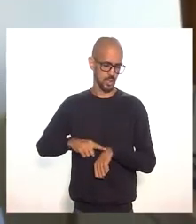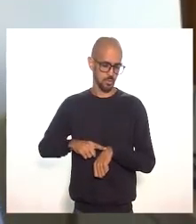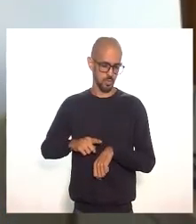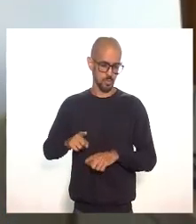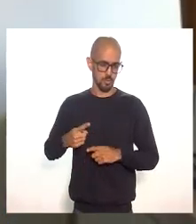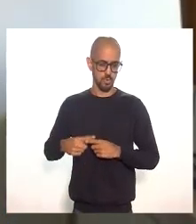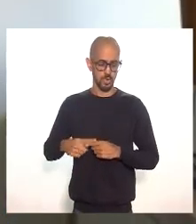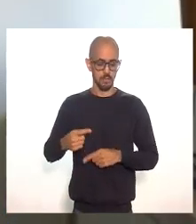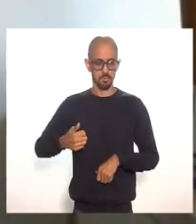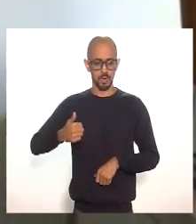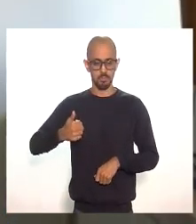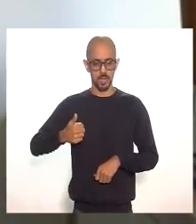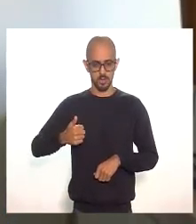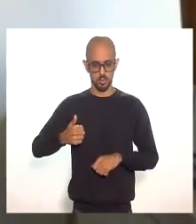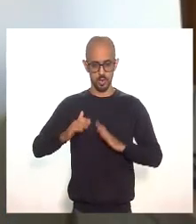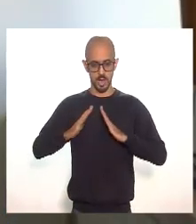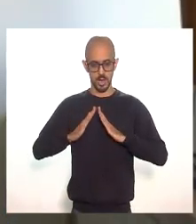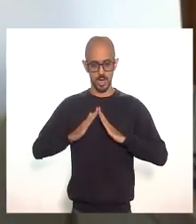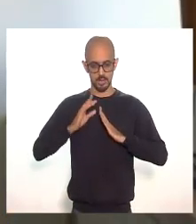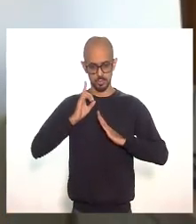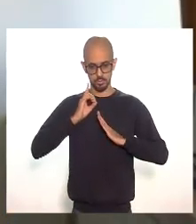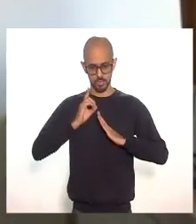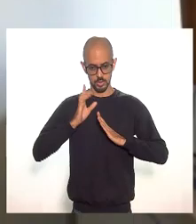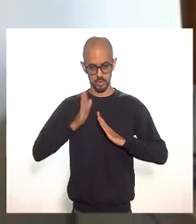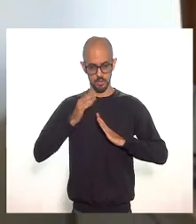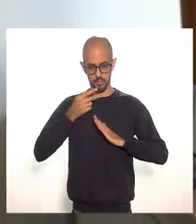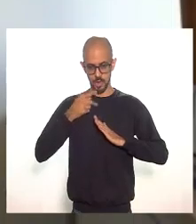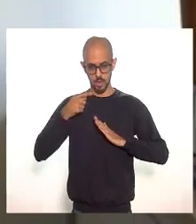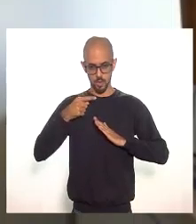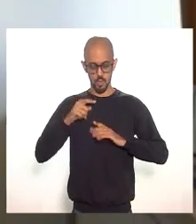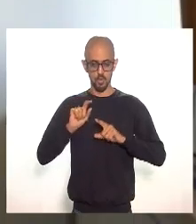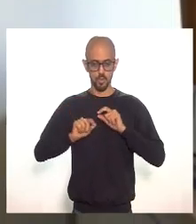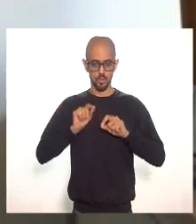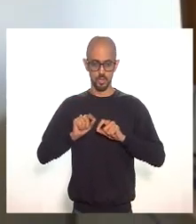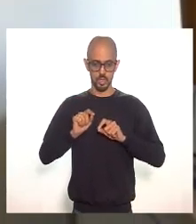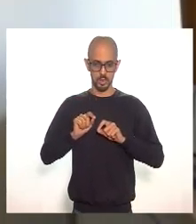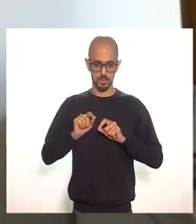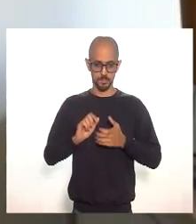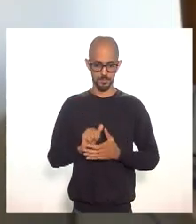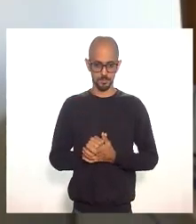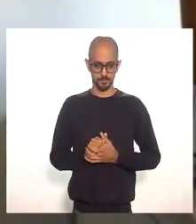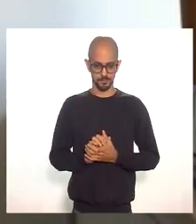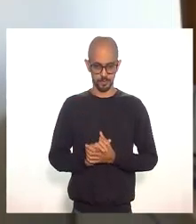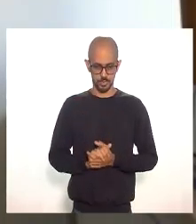Primeiro, que essa casa já legislou e lembrou bem